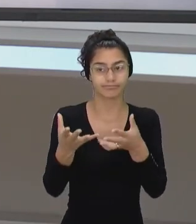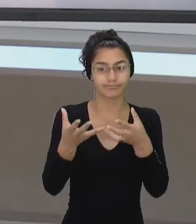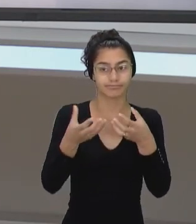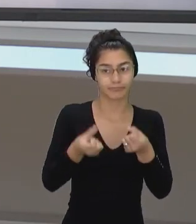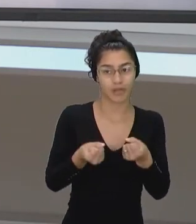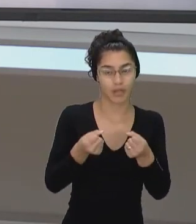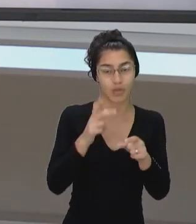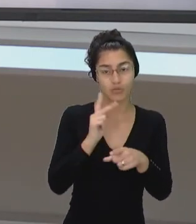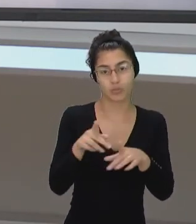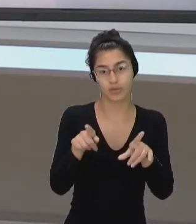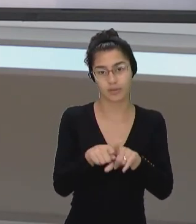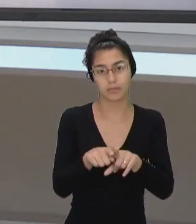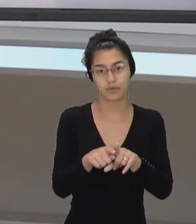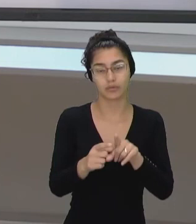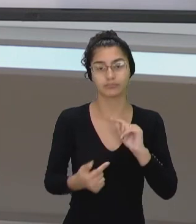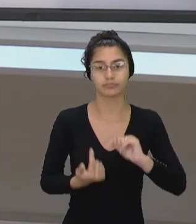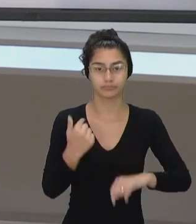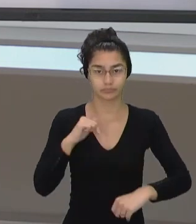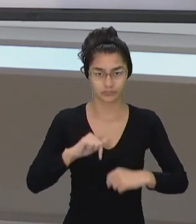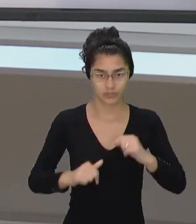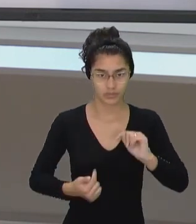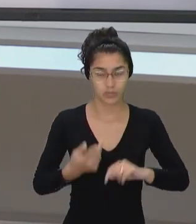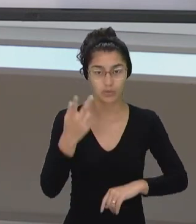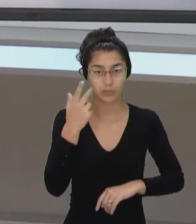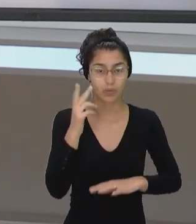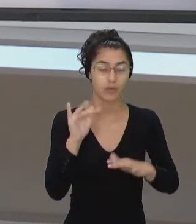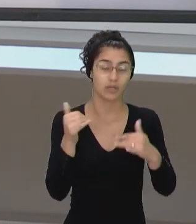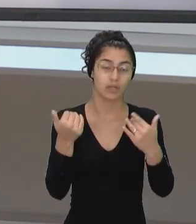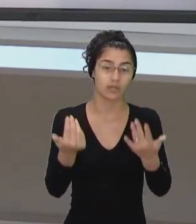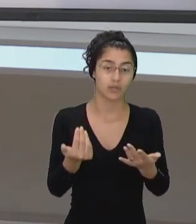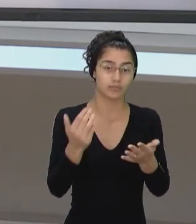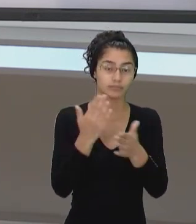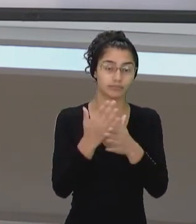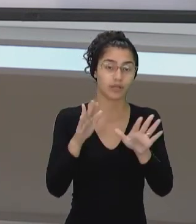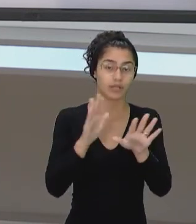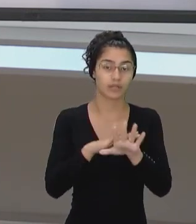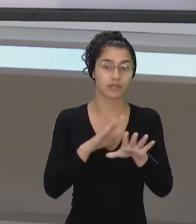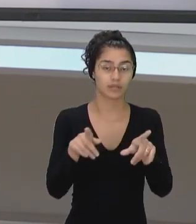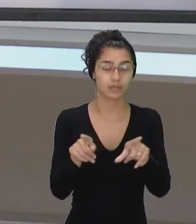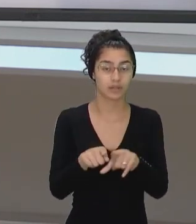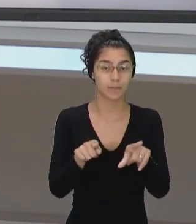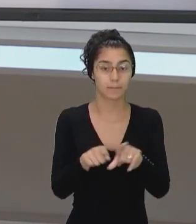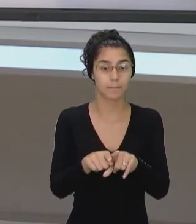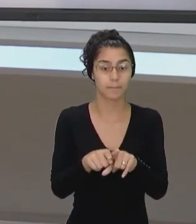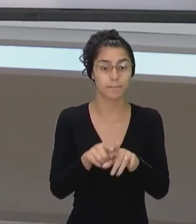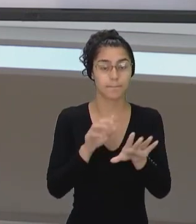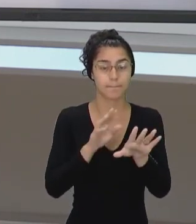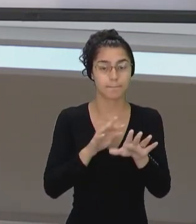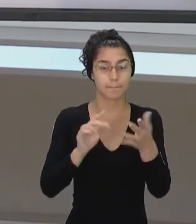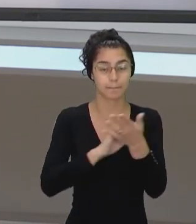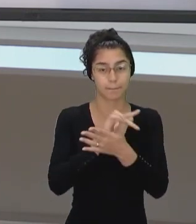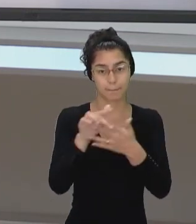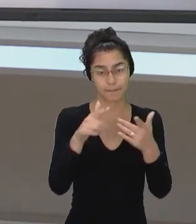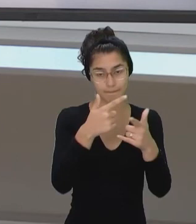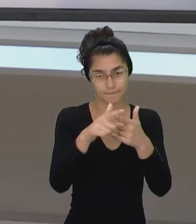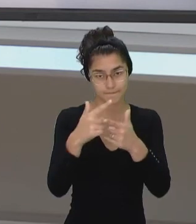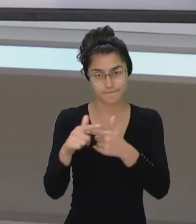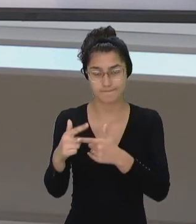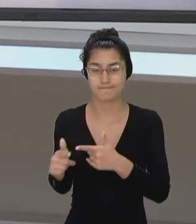acabam ficando então no organismo. E aí então, né, acaba aí também ocasionando uma série de